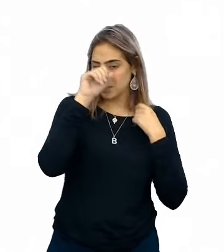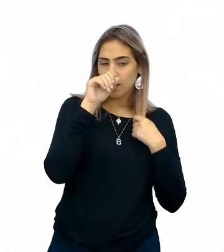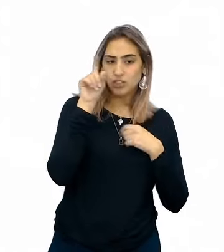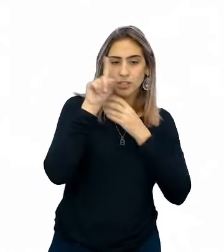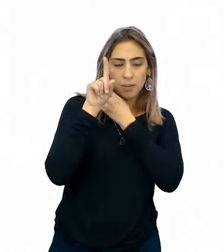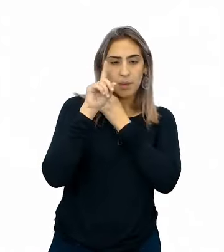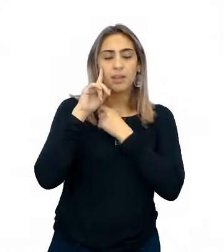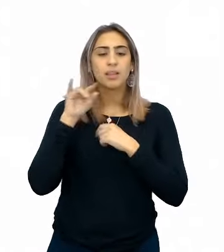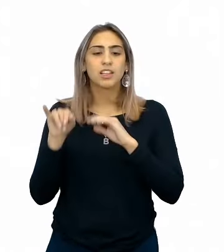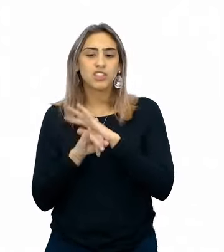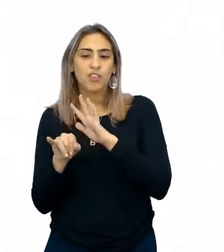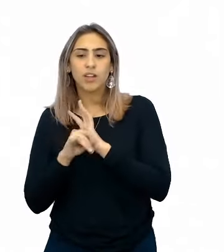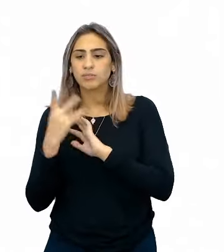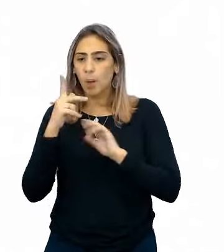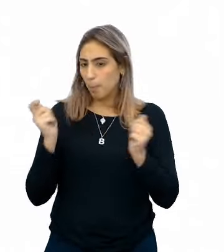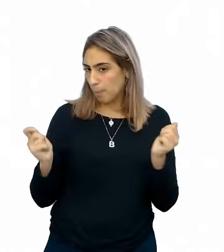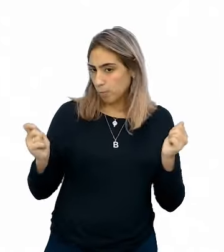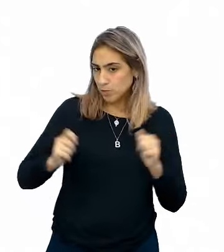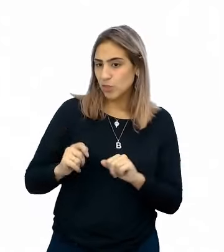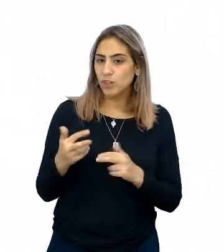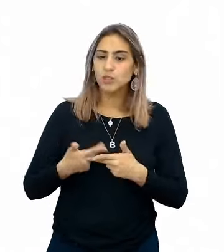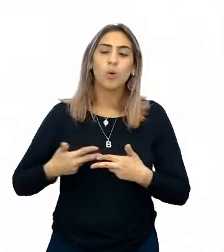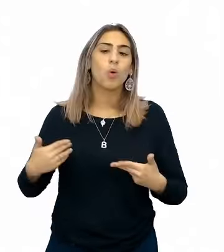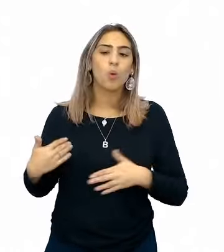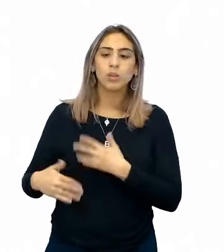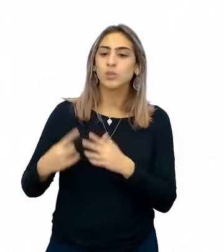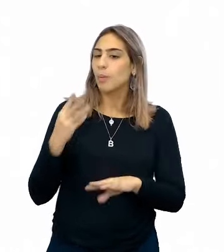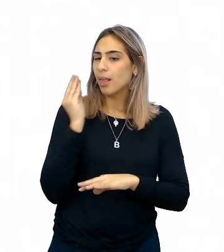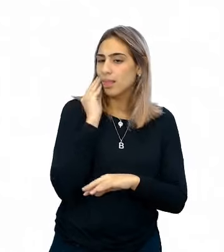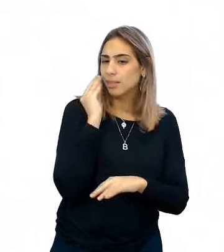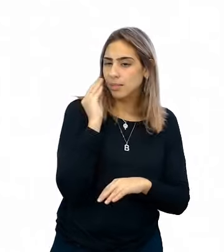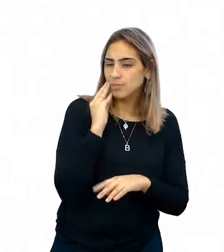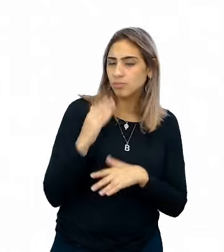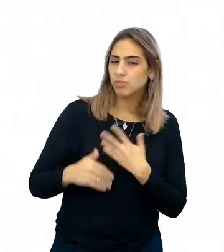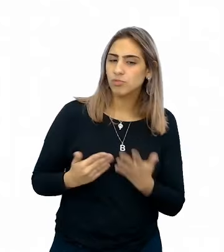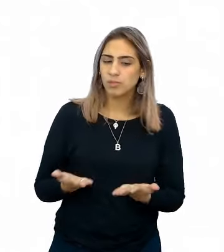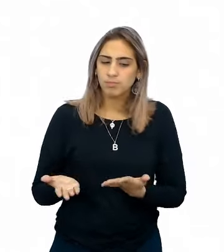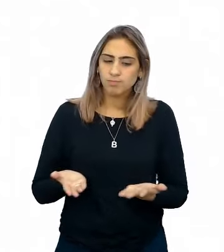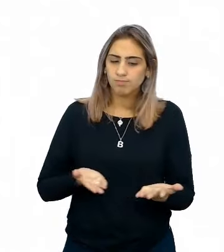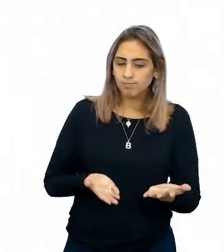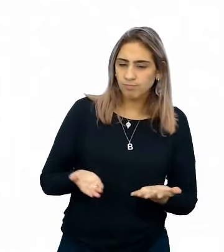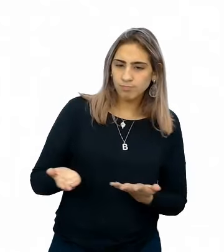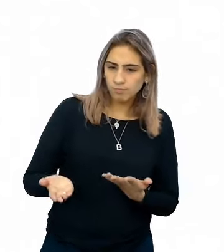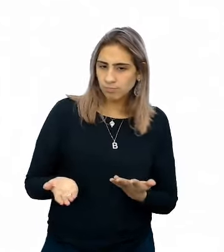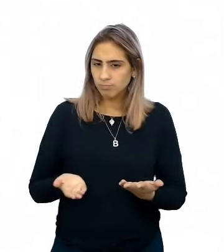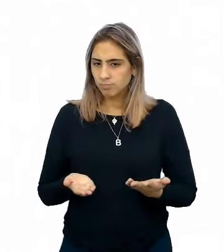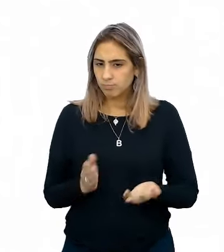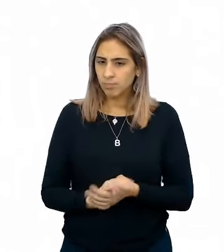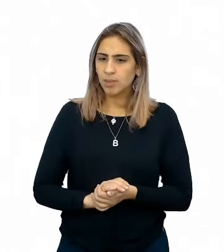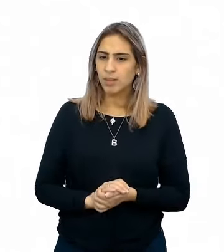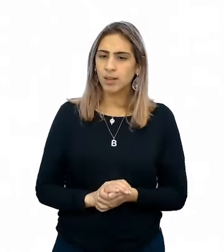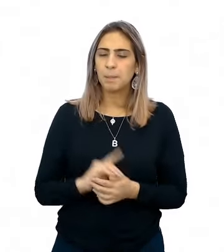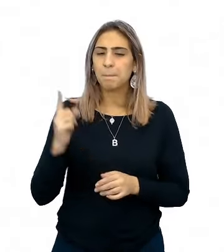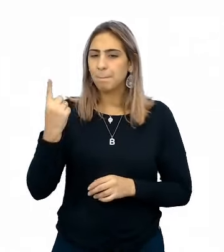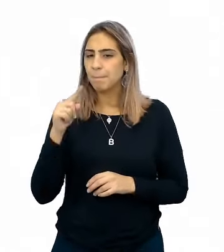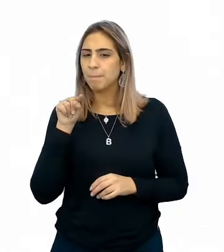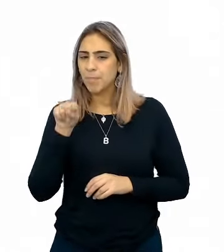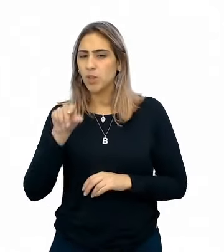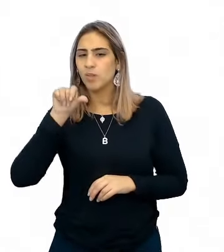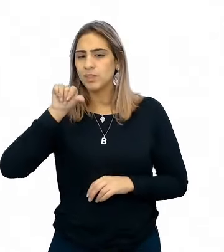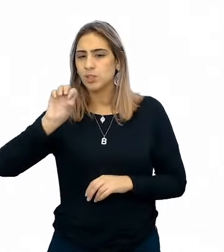e identificar suas possíveis causas numa tentativa de saná-los. Heidegger,